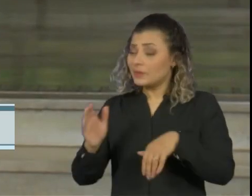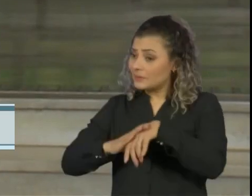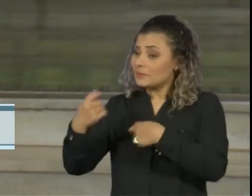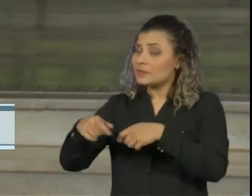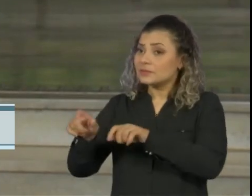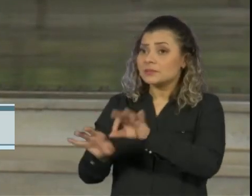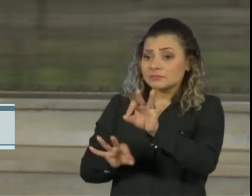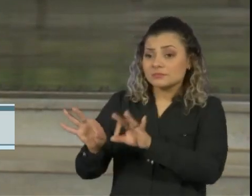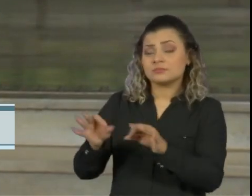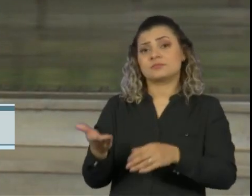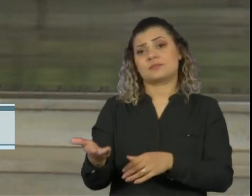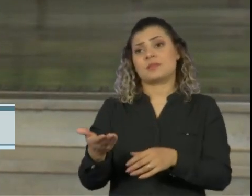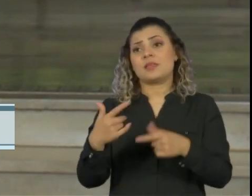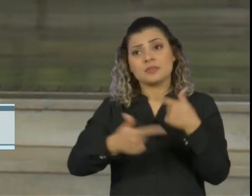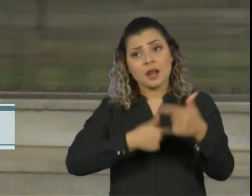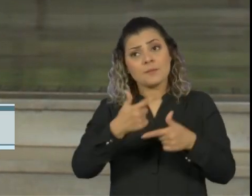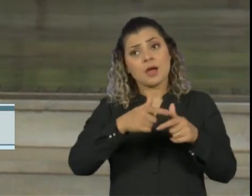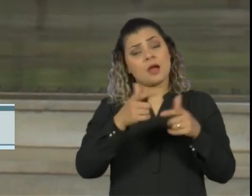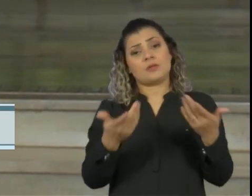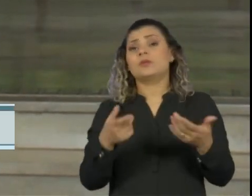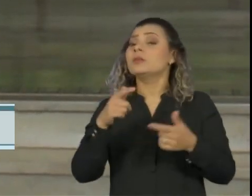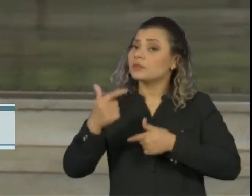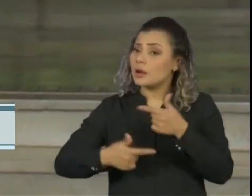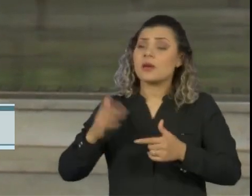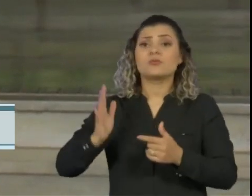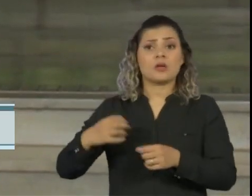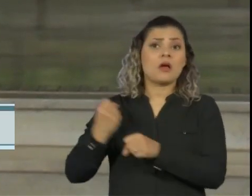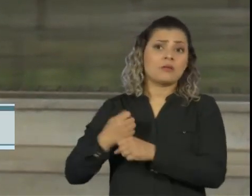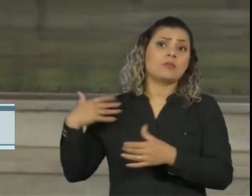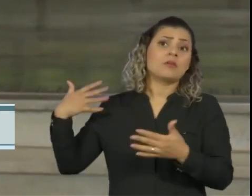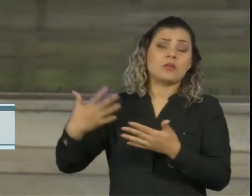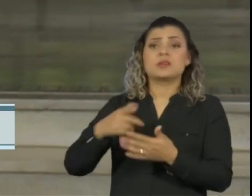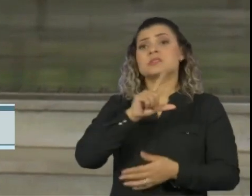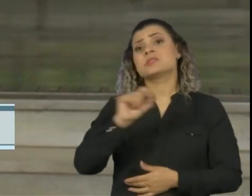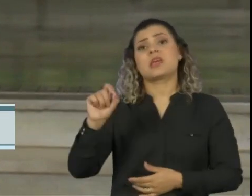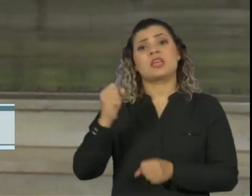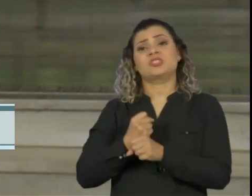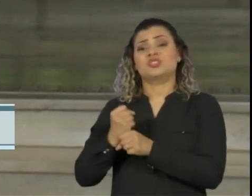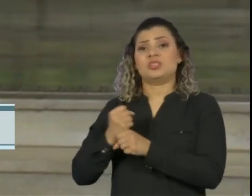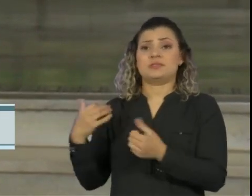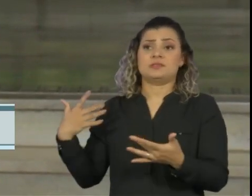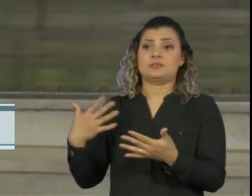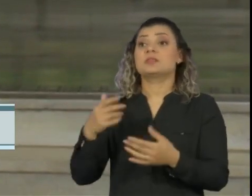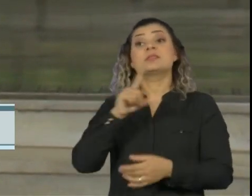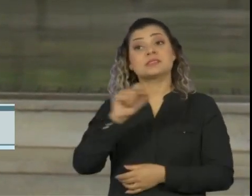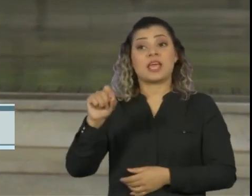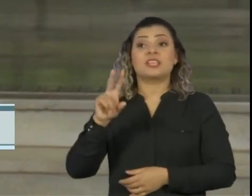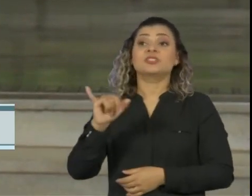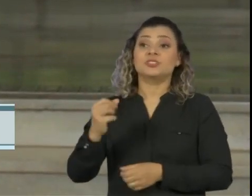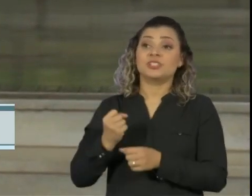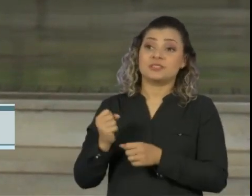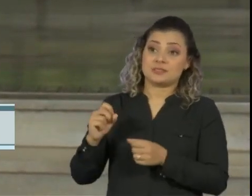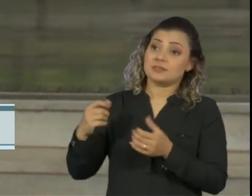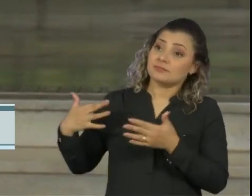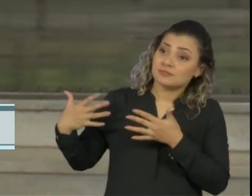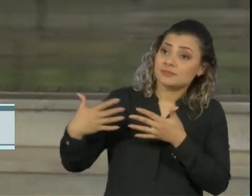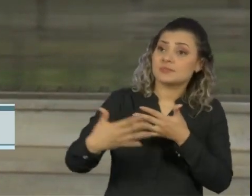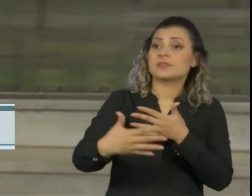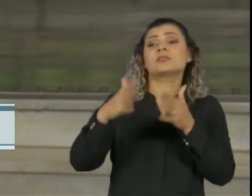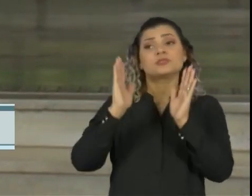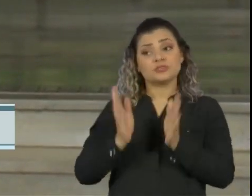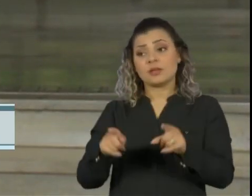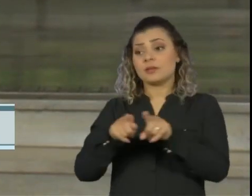com aqueles que estão fazendo o delivery. Aliás, estão fazendo isso já há 100 dias. São pessoas de baixa renda, que